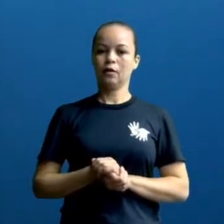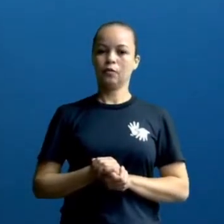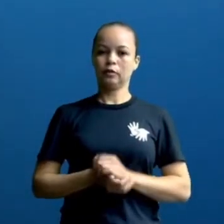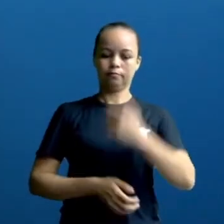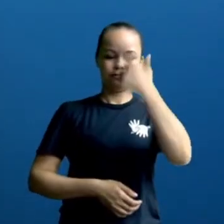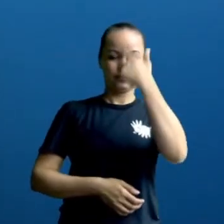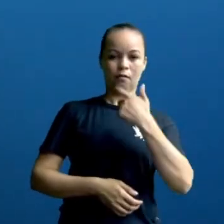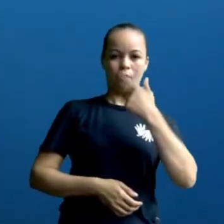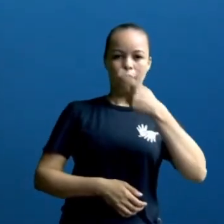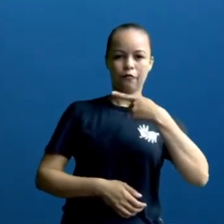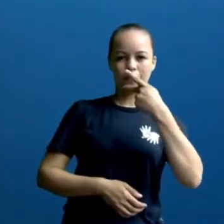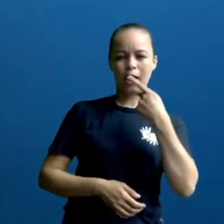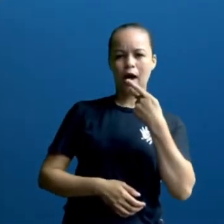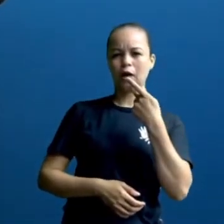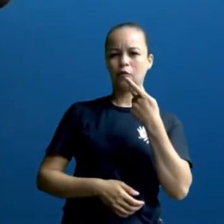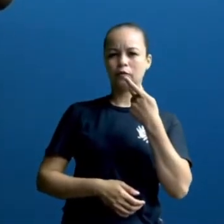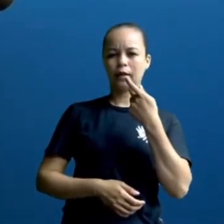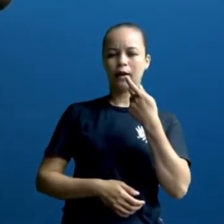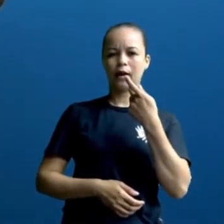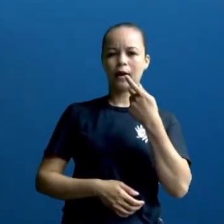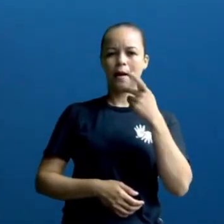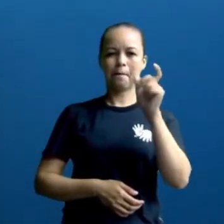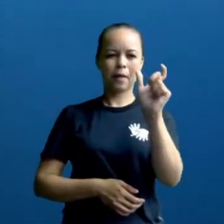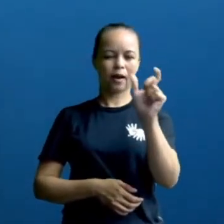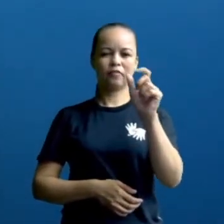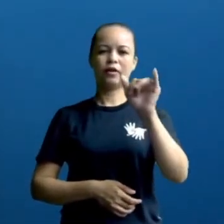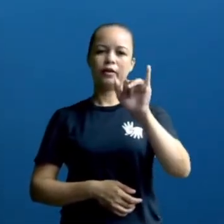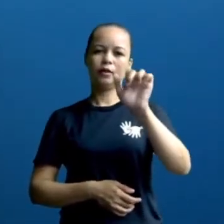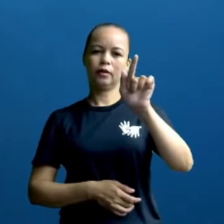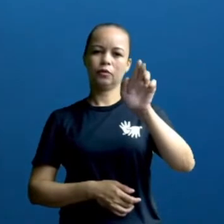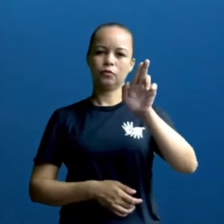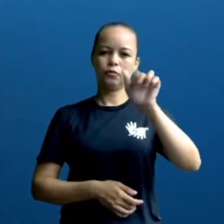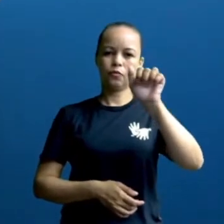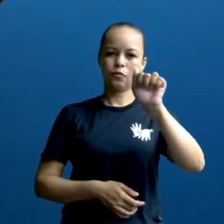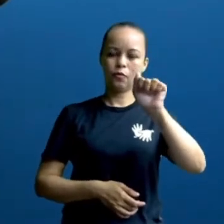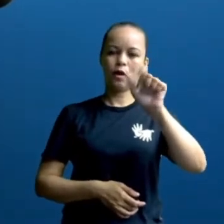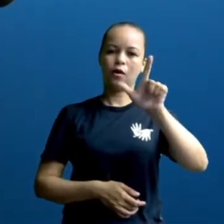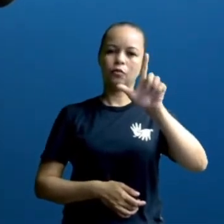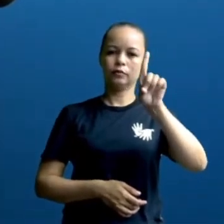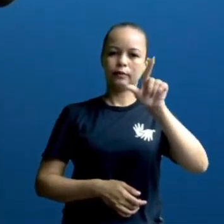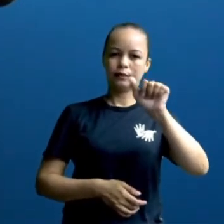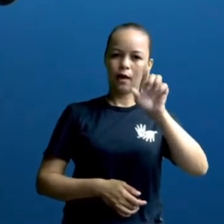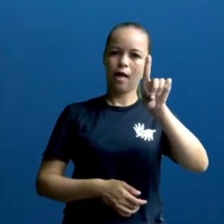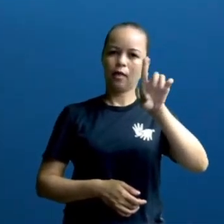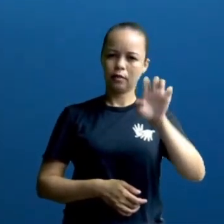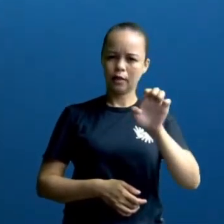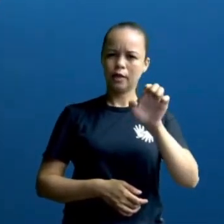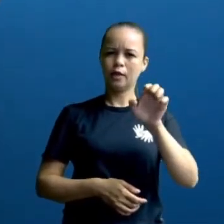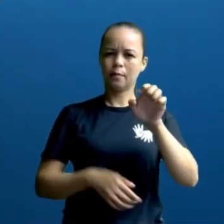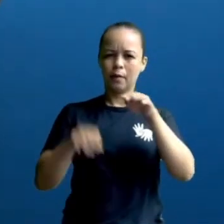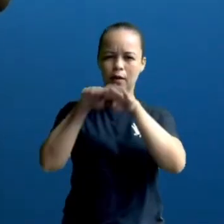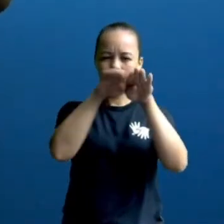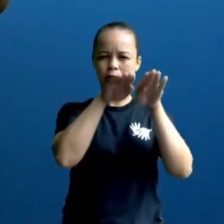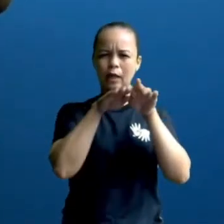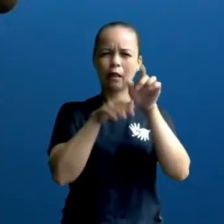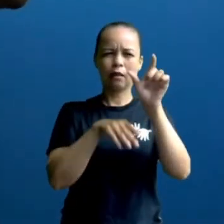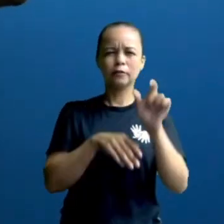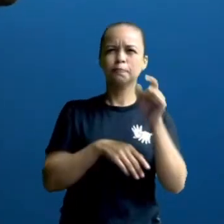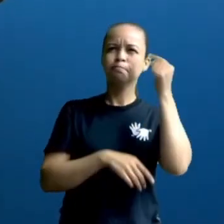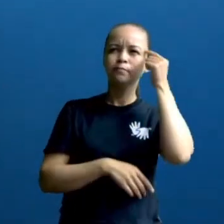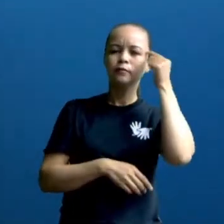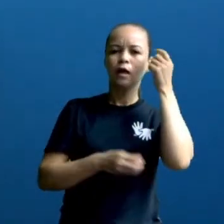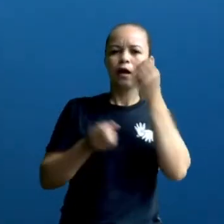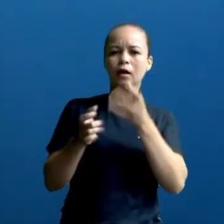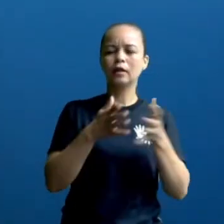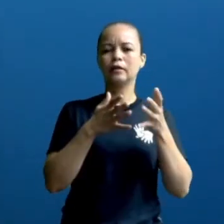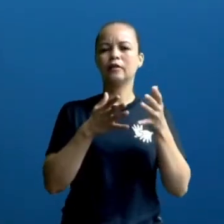falo da palavra igualdade, muitas vezes de forma vil e de forma apequenadora, esvaziante,